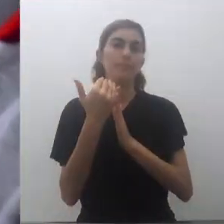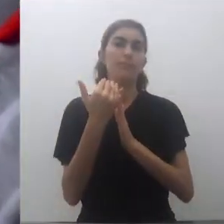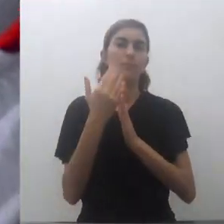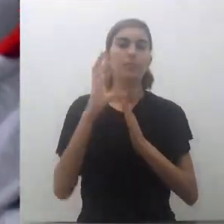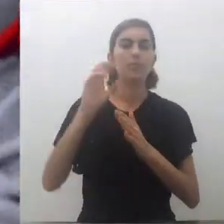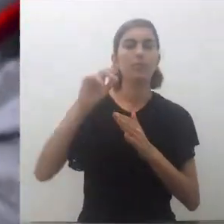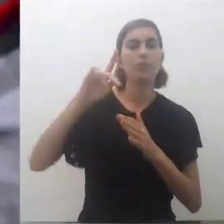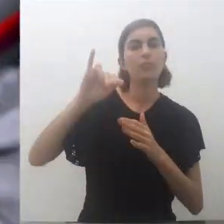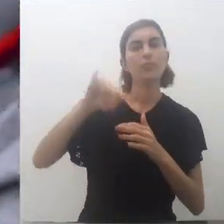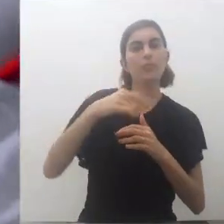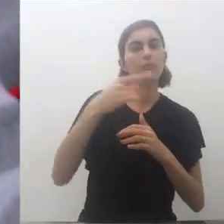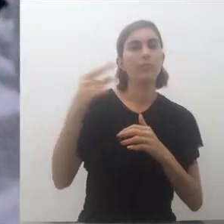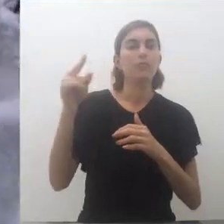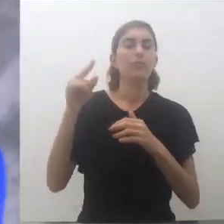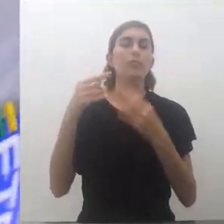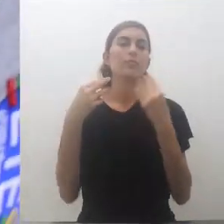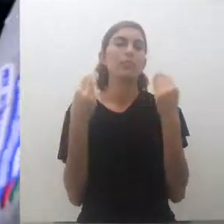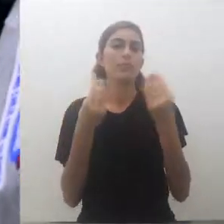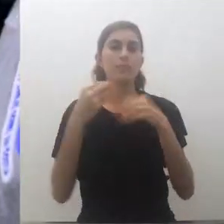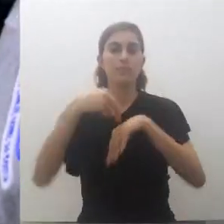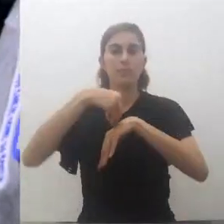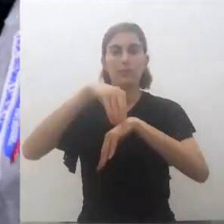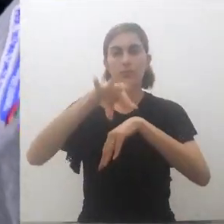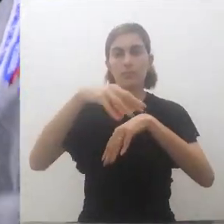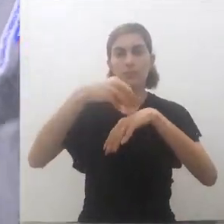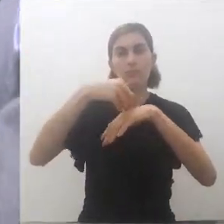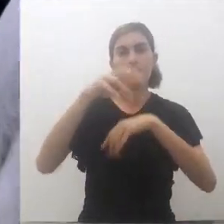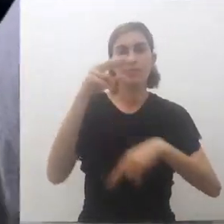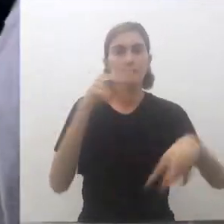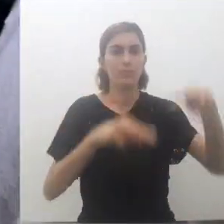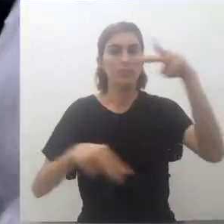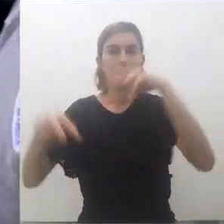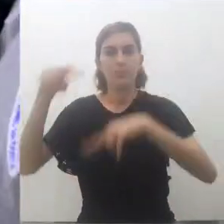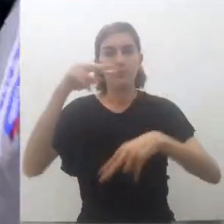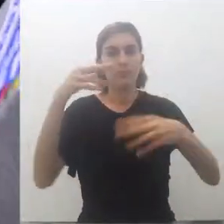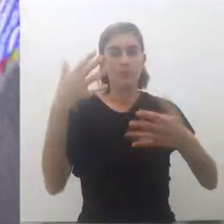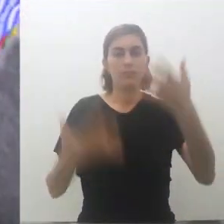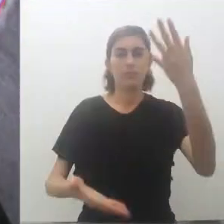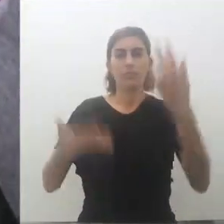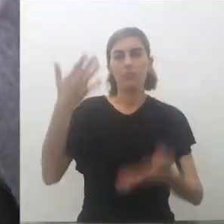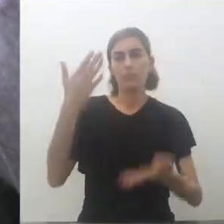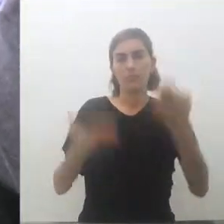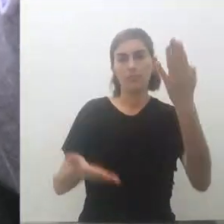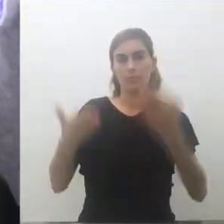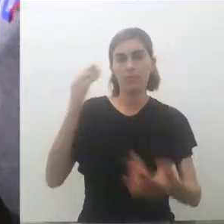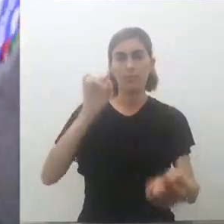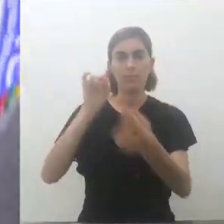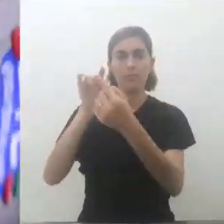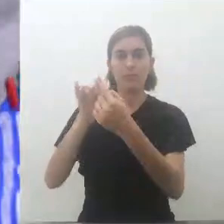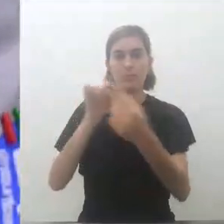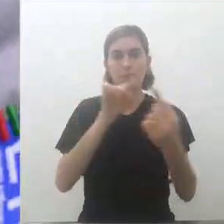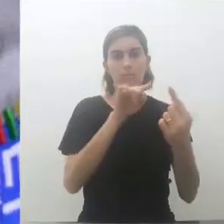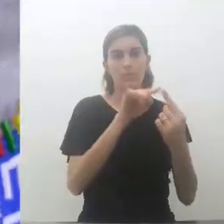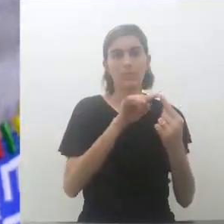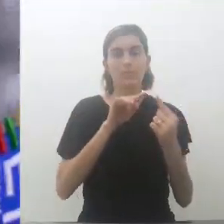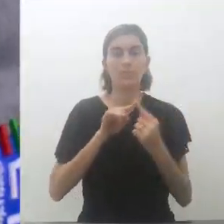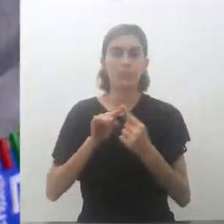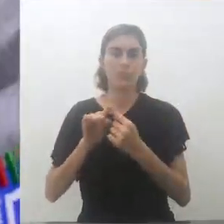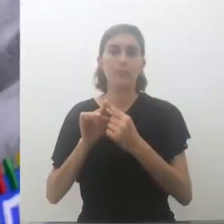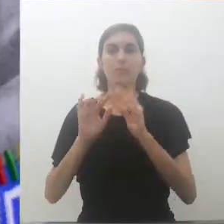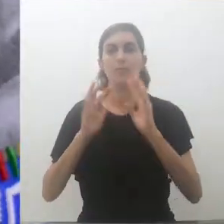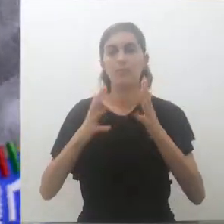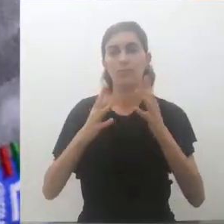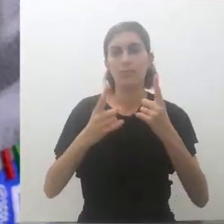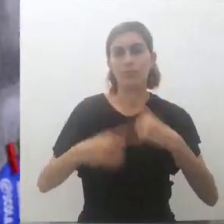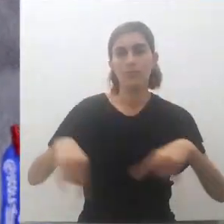composição para trazer o nosso olhar e equilibrar a relação dos elementos, já que a nossa